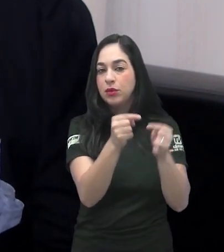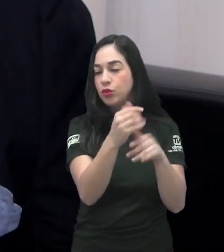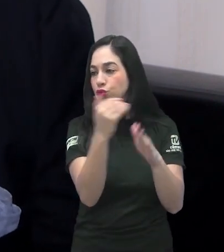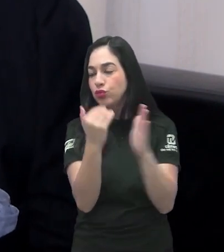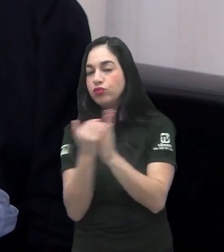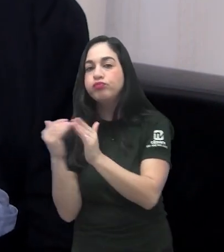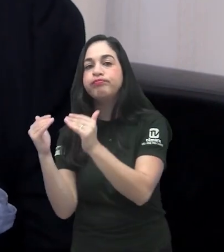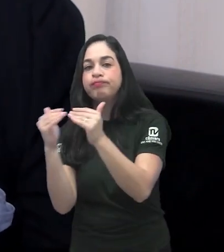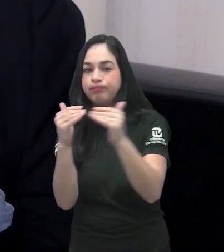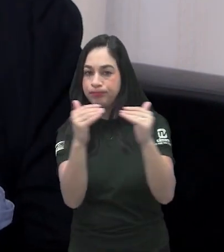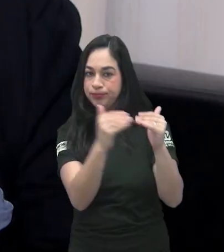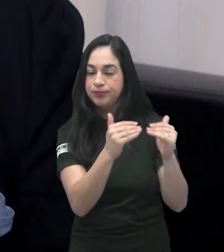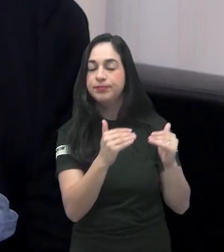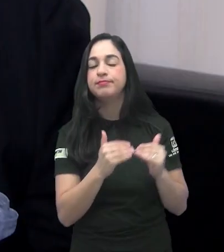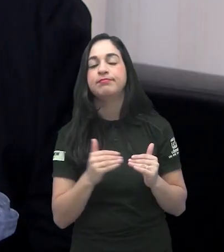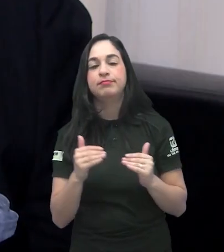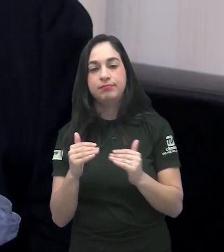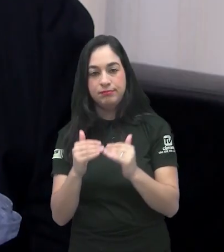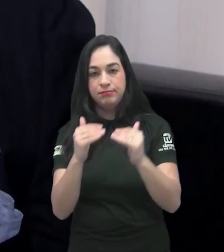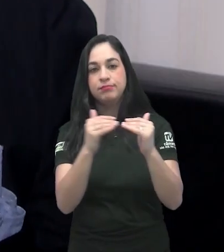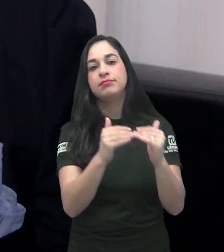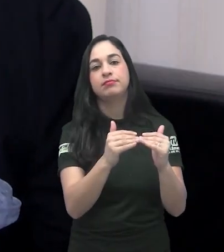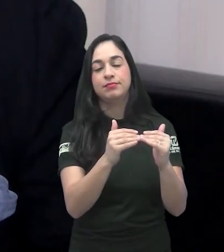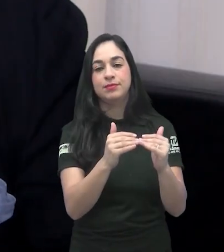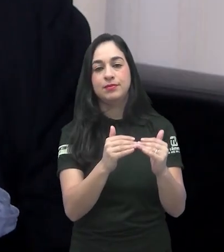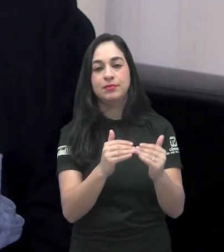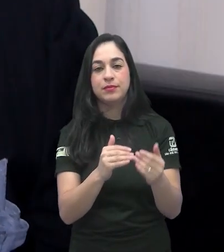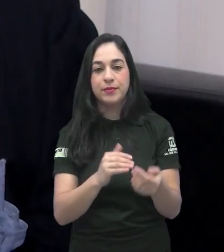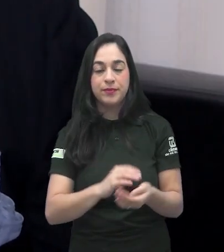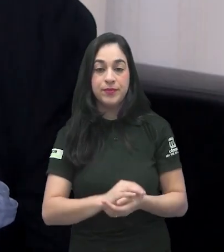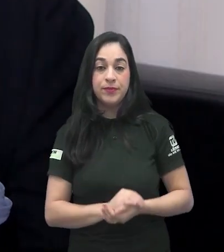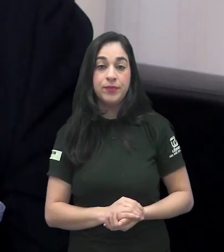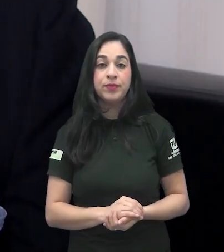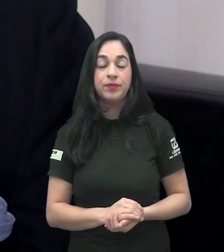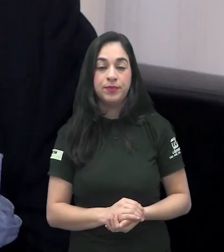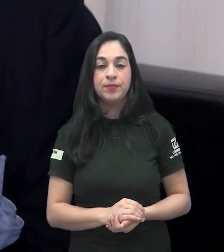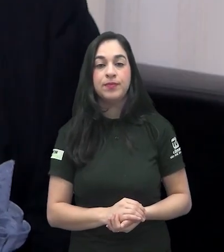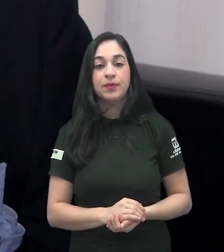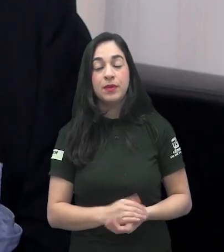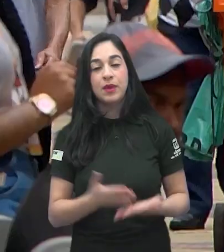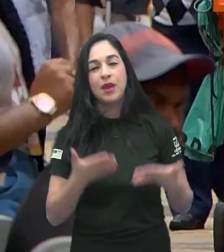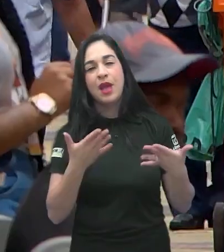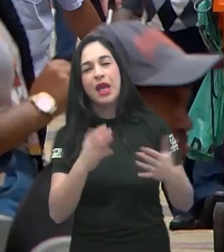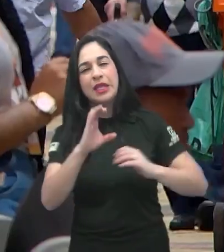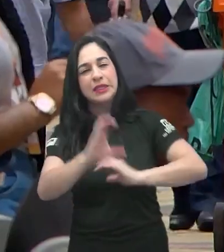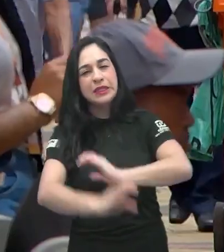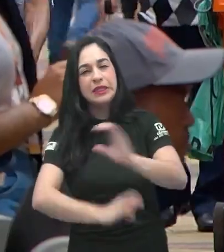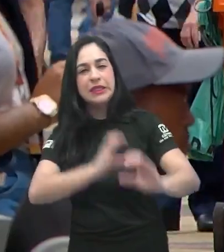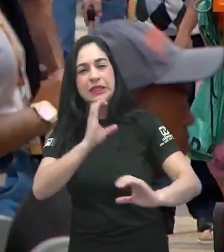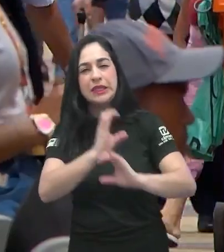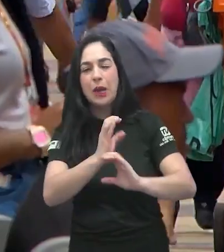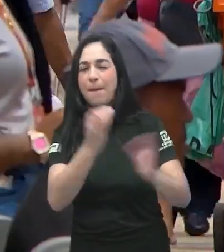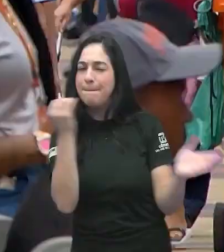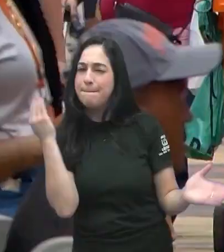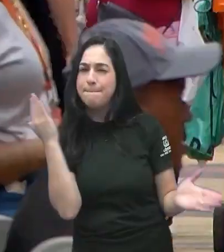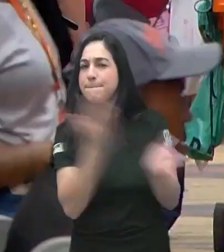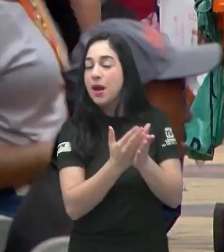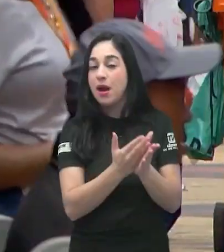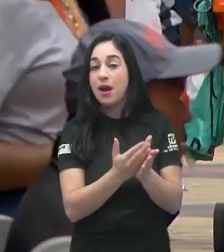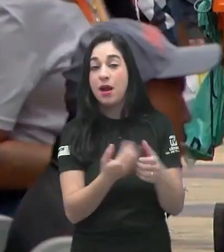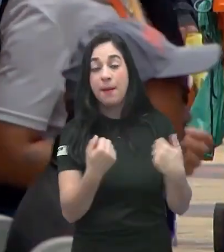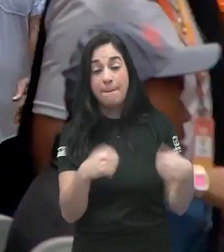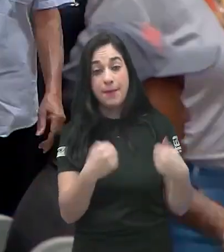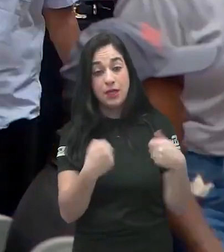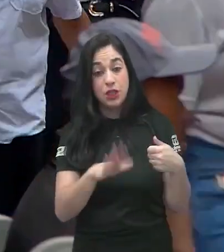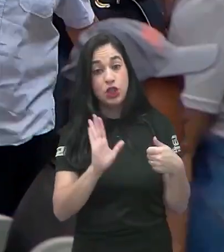dos interesses do bem comum, que inclusive fala da população negra. Para romper esse ciclo,